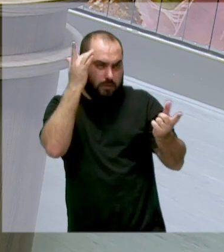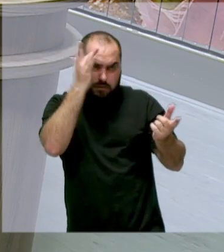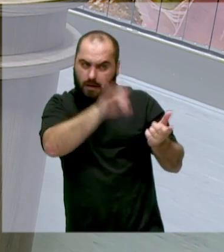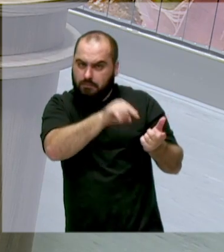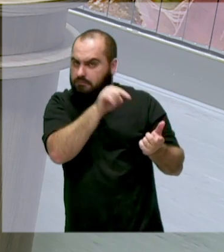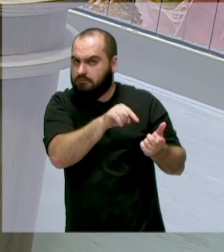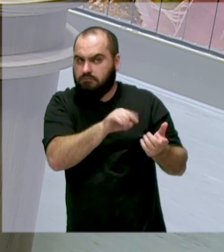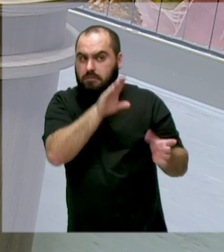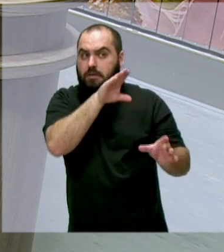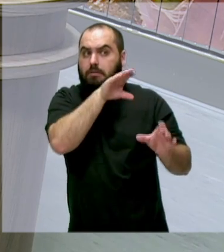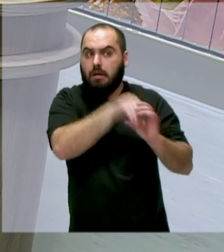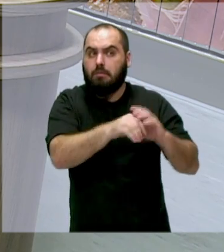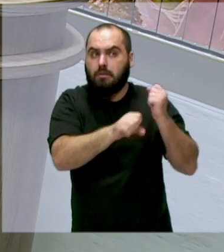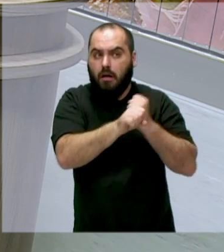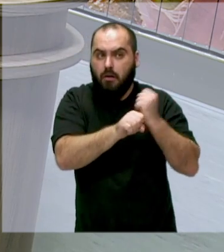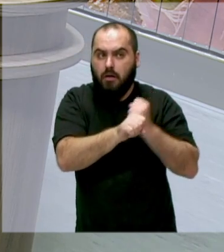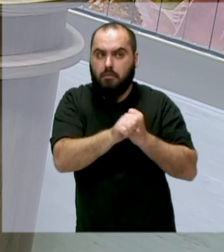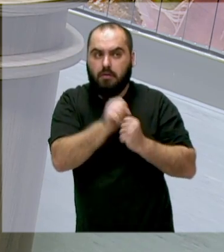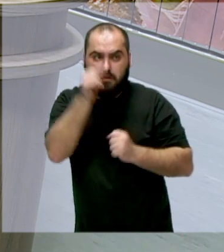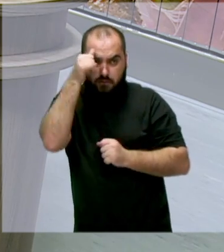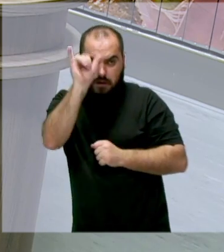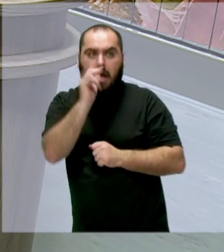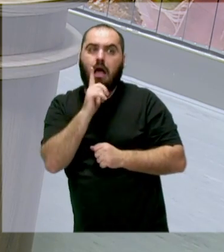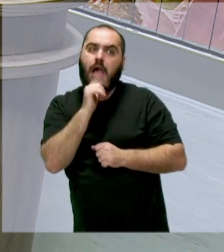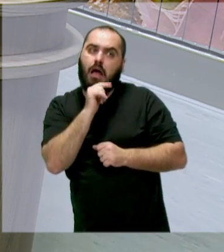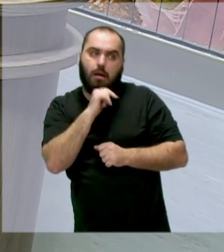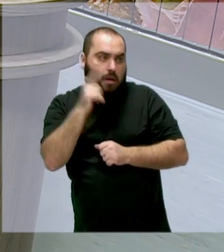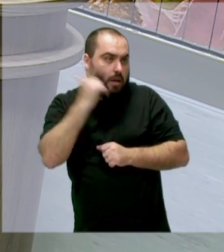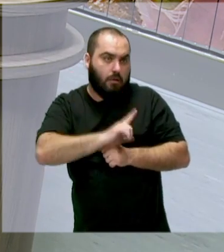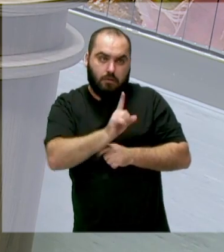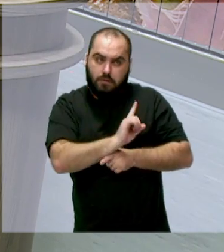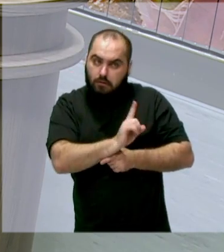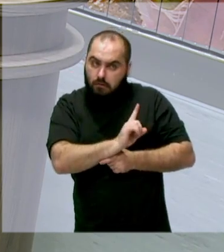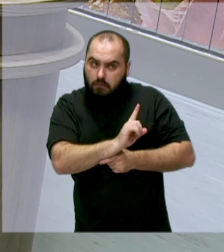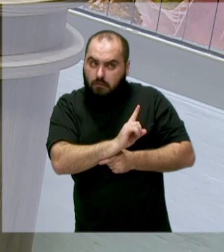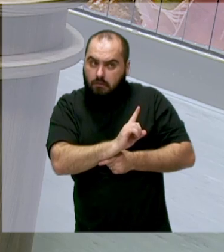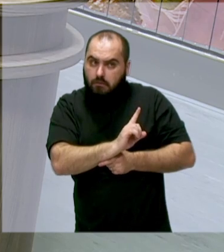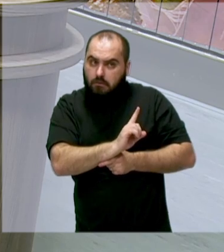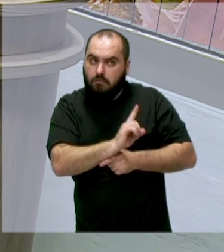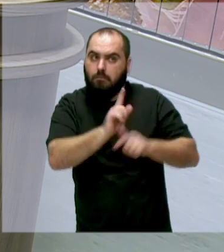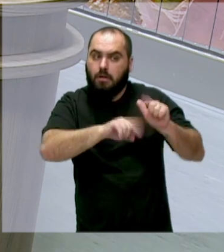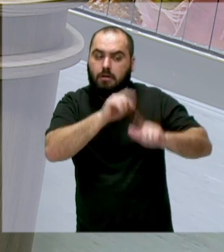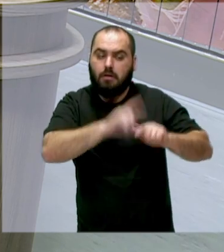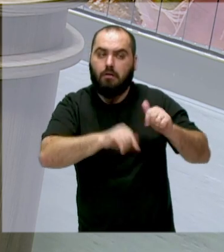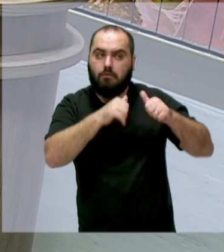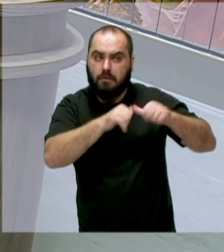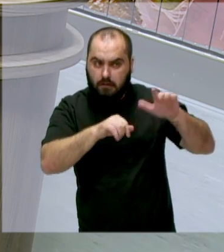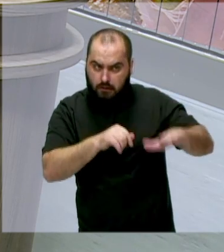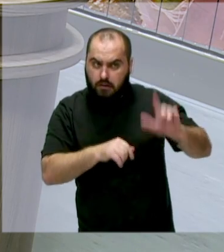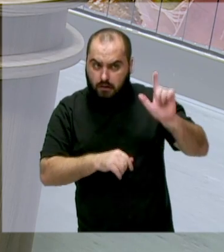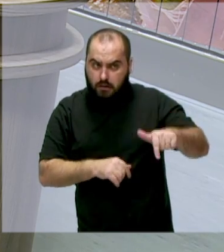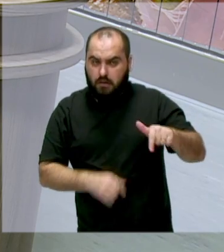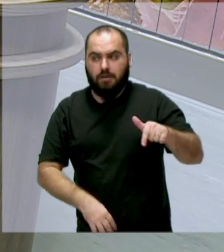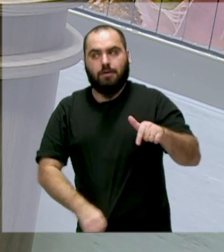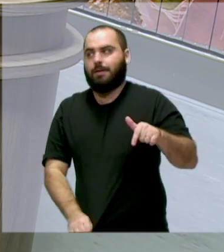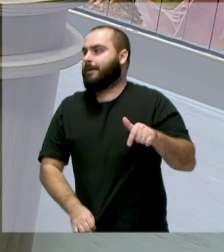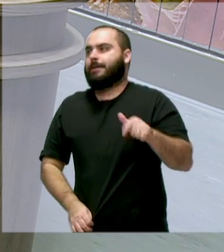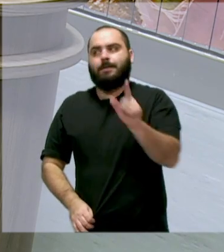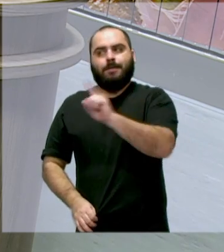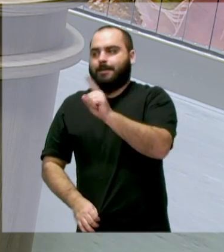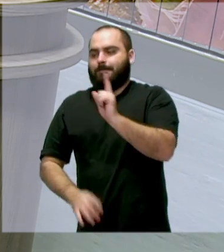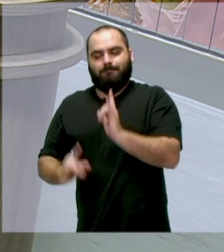manejo dentro da sua obra, de não deixar materiais onde não devem ficar para acumular água? Não está